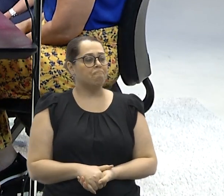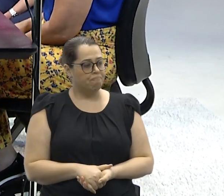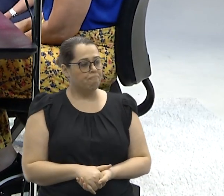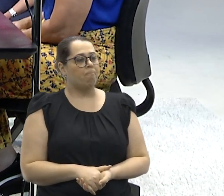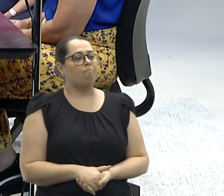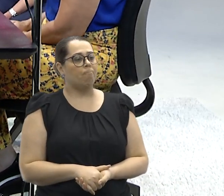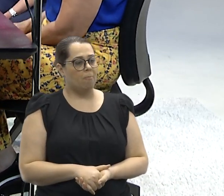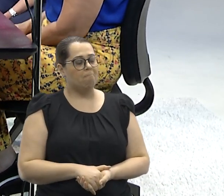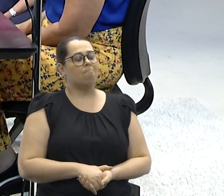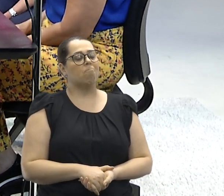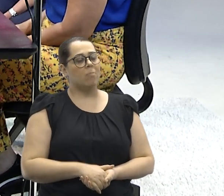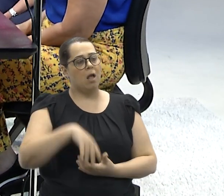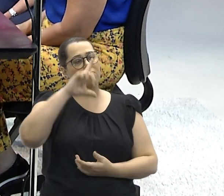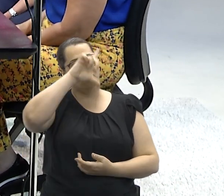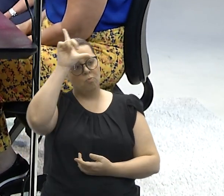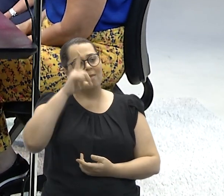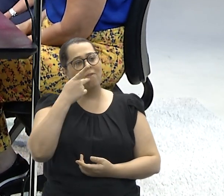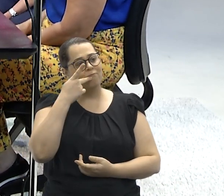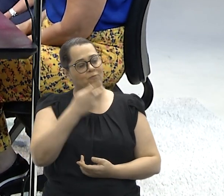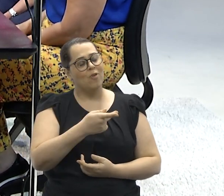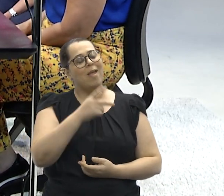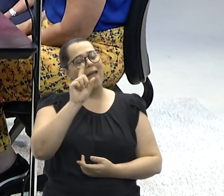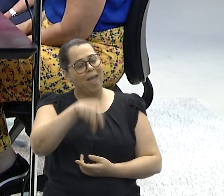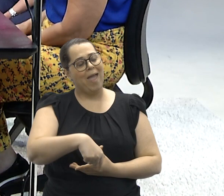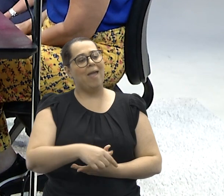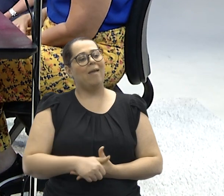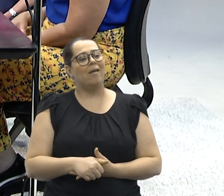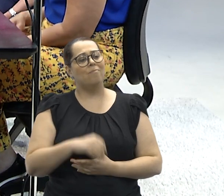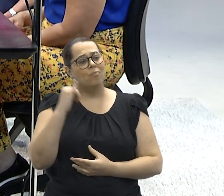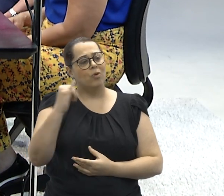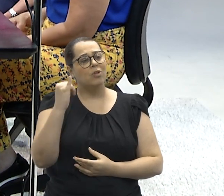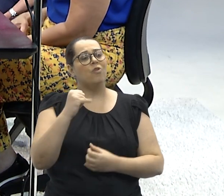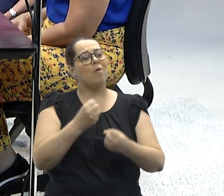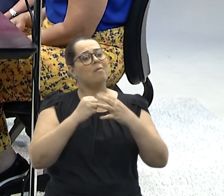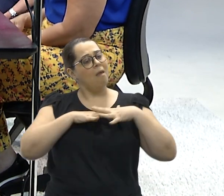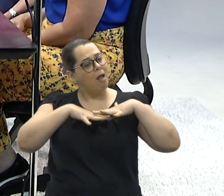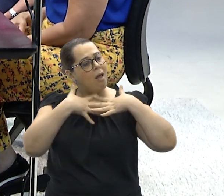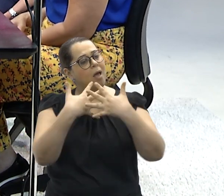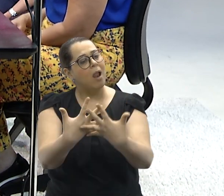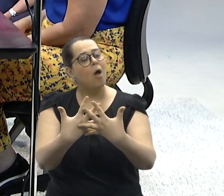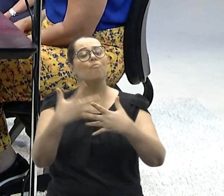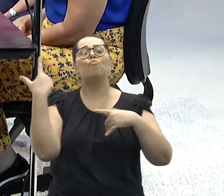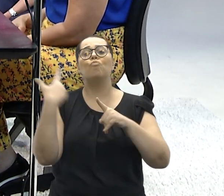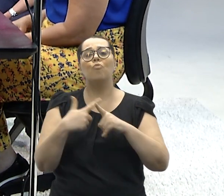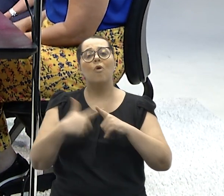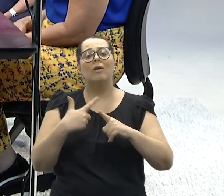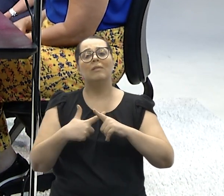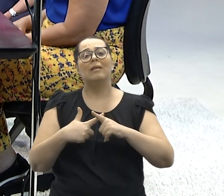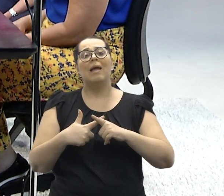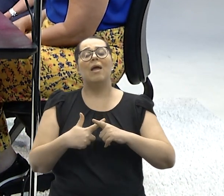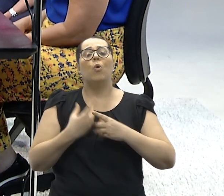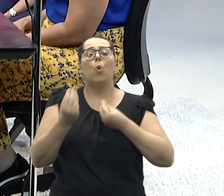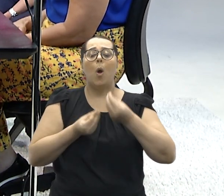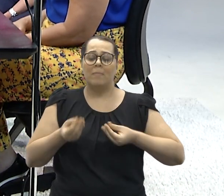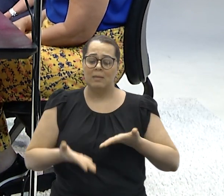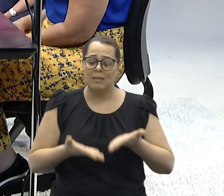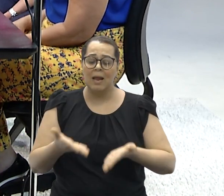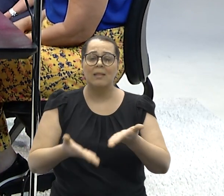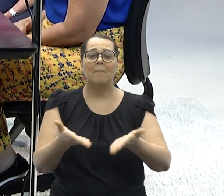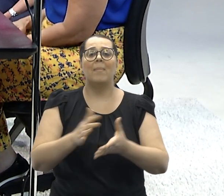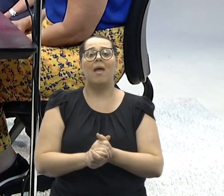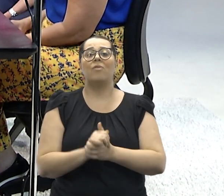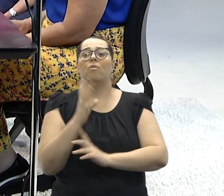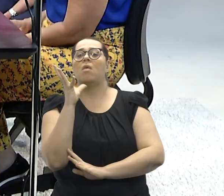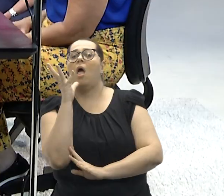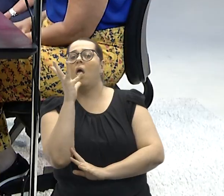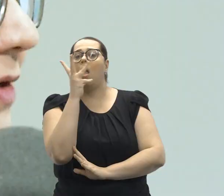traz aqui, a gente ouve muito, né? Não só no câncer de mama, mas outros tratamentos. Essa demora que o sistema